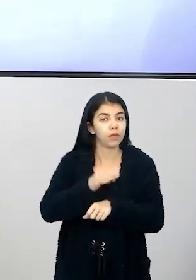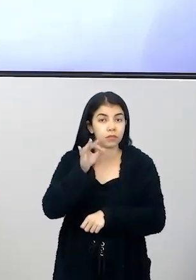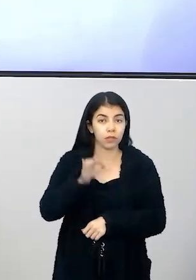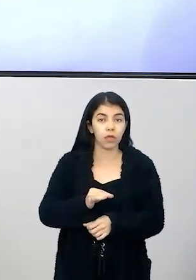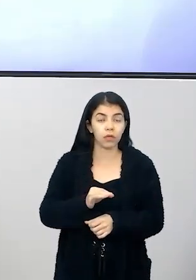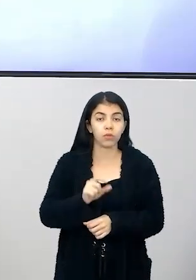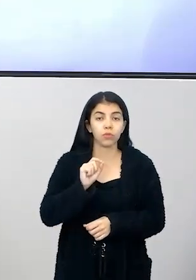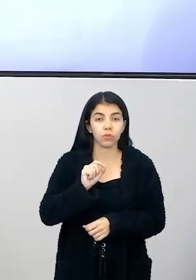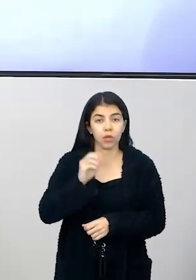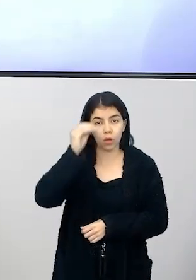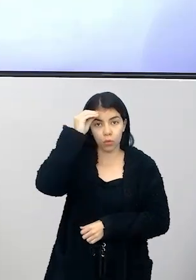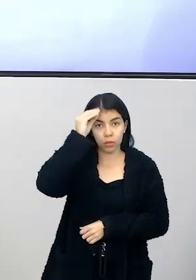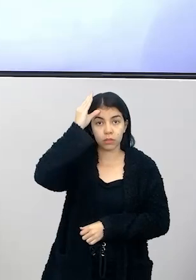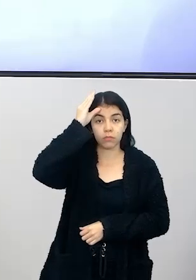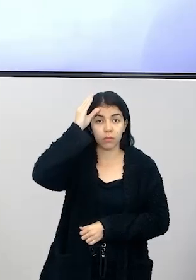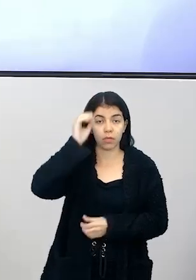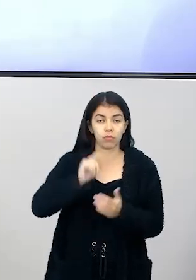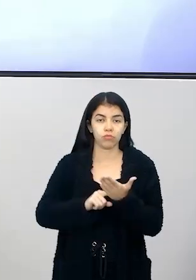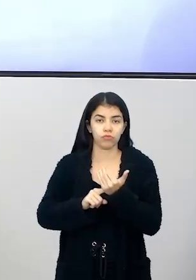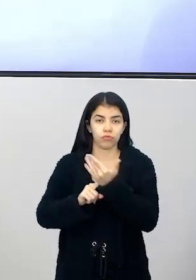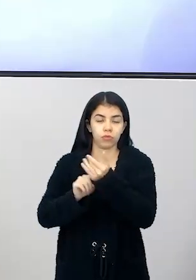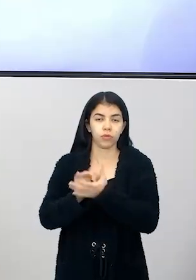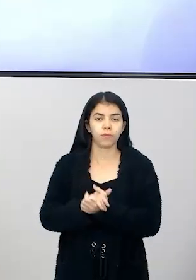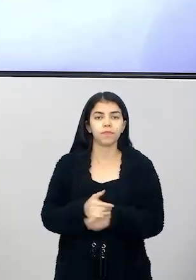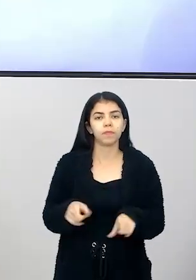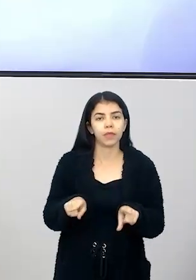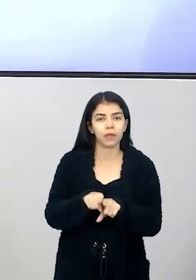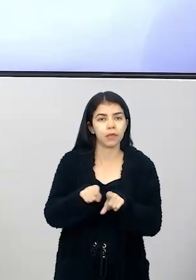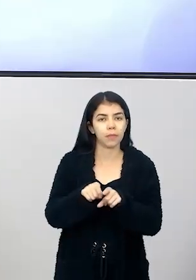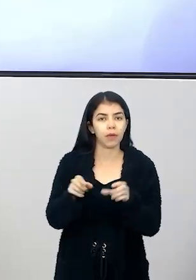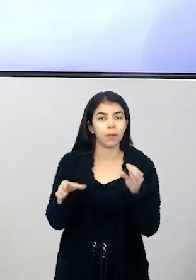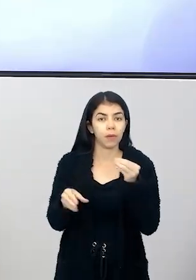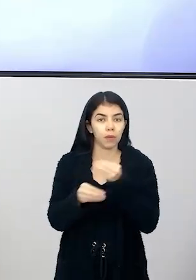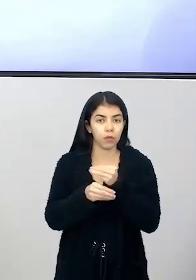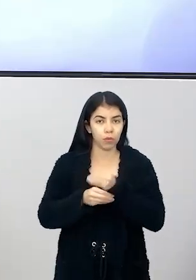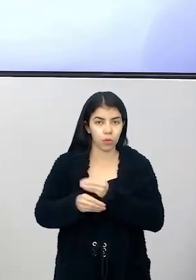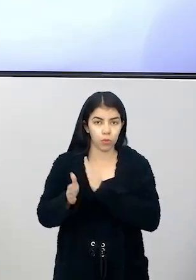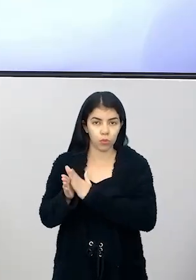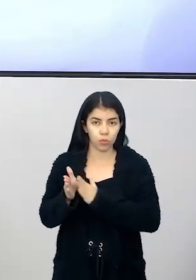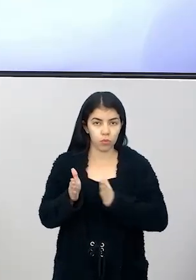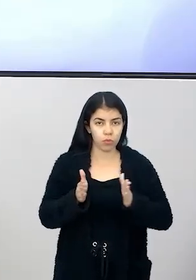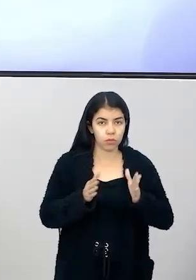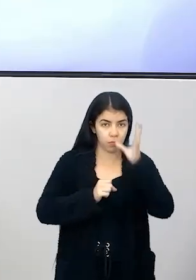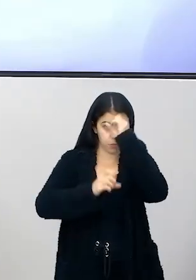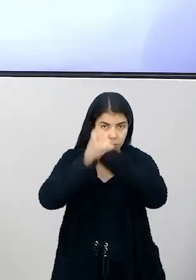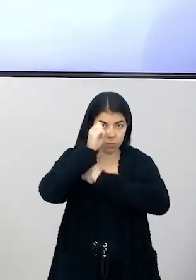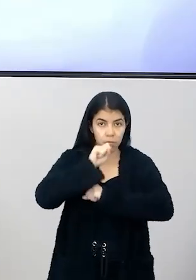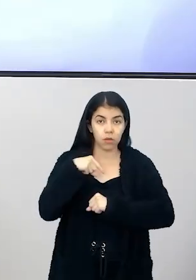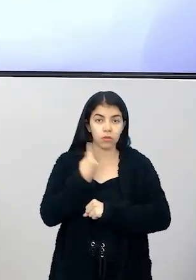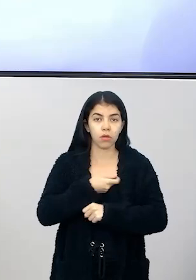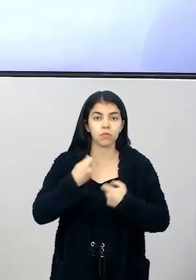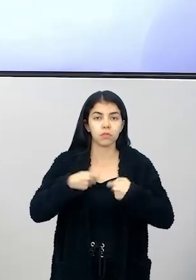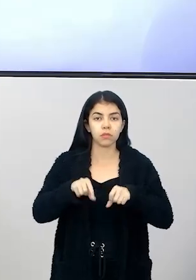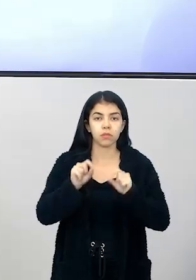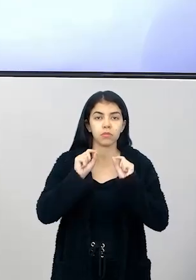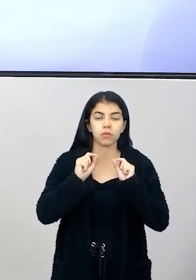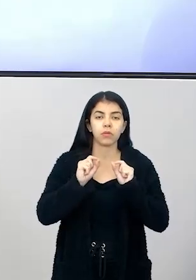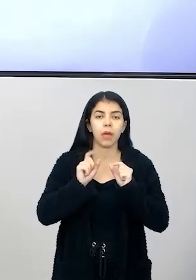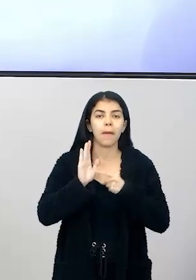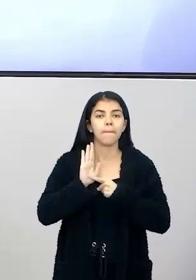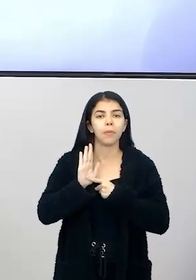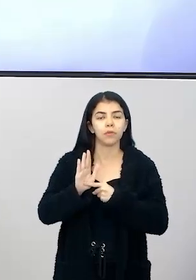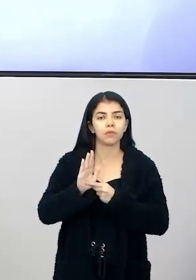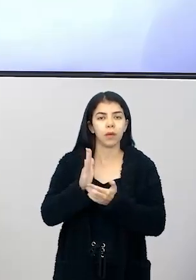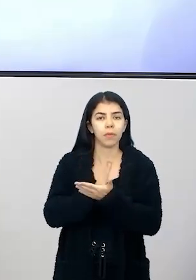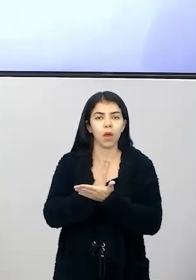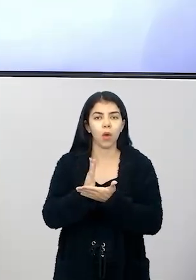de conhecimento digital. E para isso, né, no processo de ensino-aprendizagem, a gente precisa mostrar para